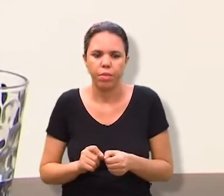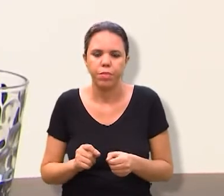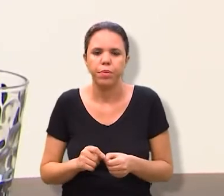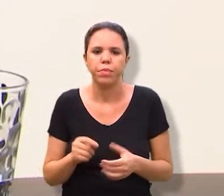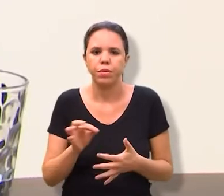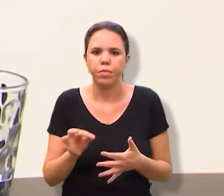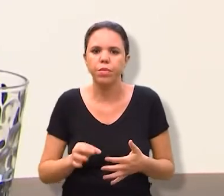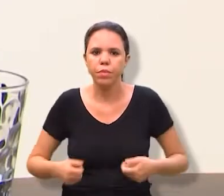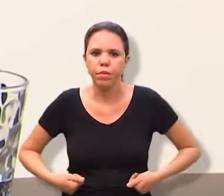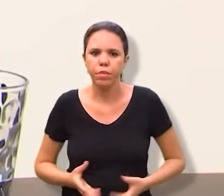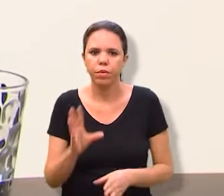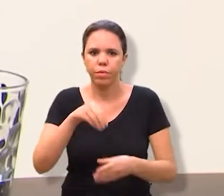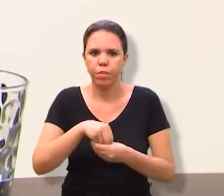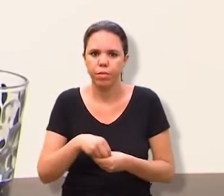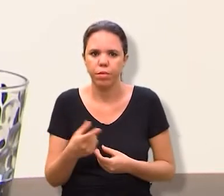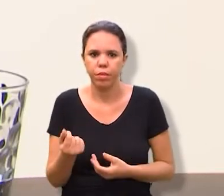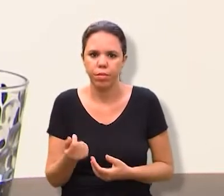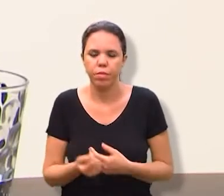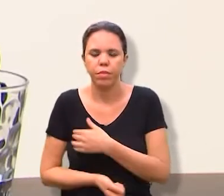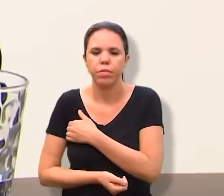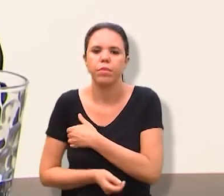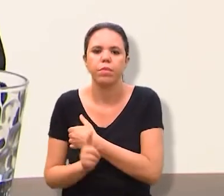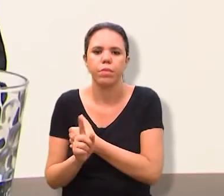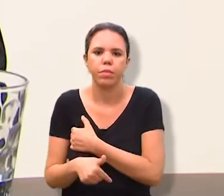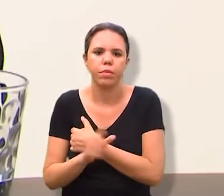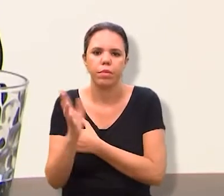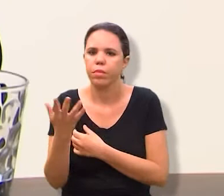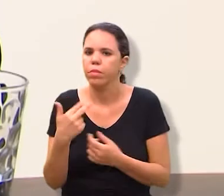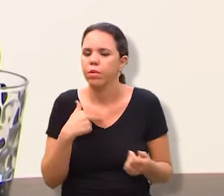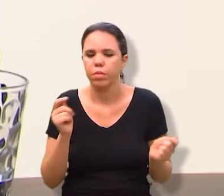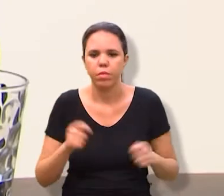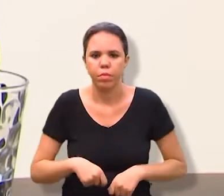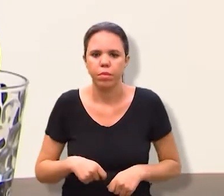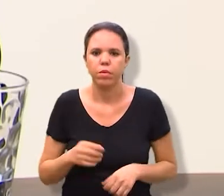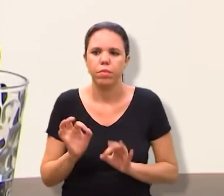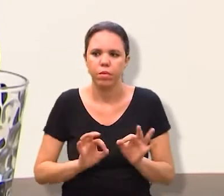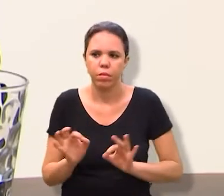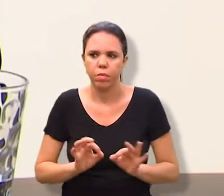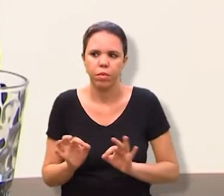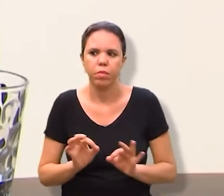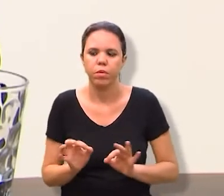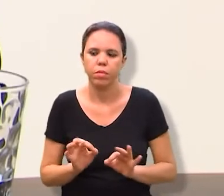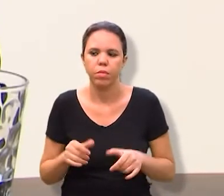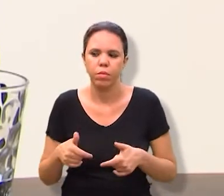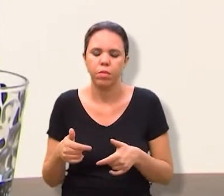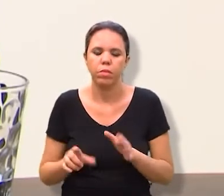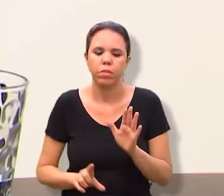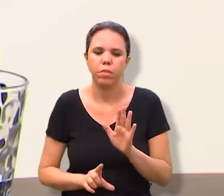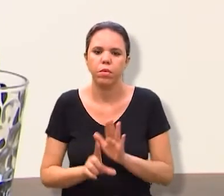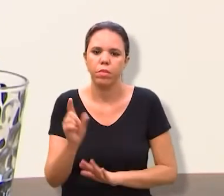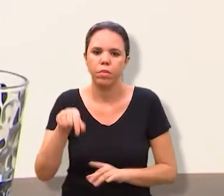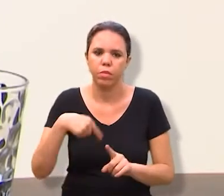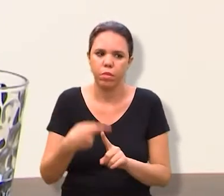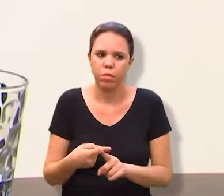fazer caber os gastos dentro da receita. Quando isso não é possível, ele tem que planejar e buscar